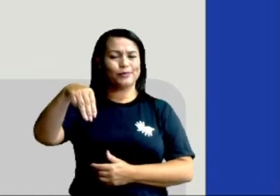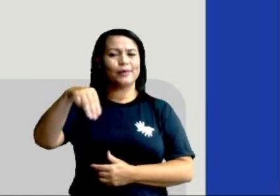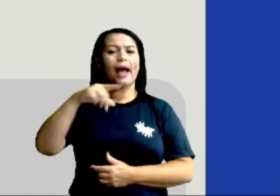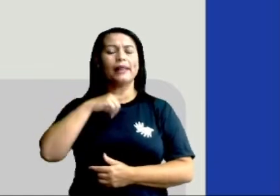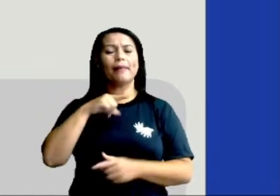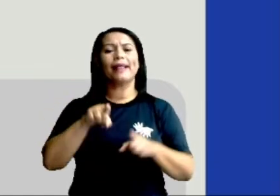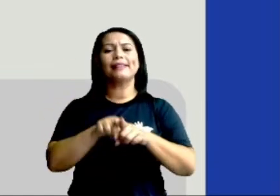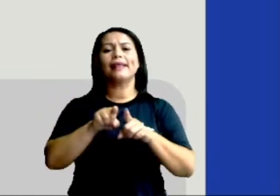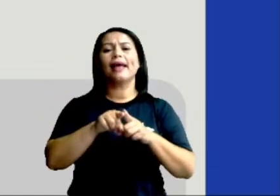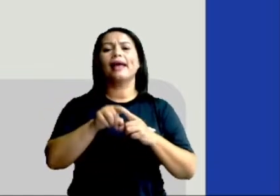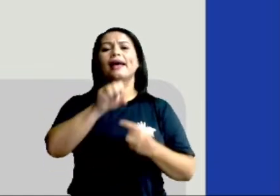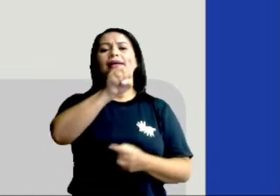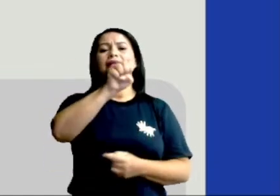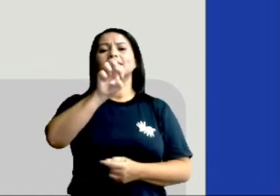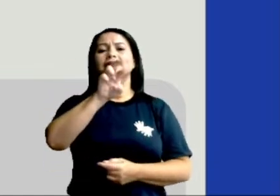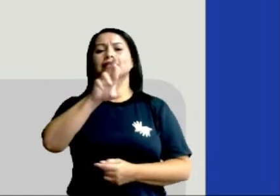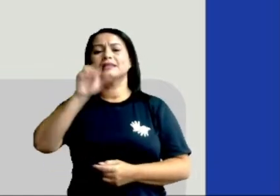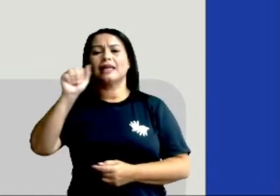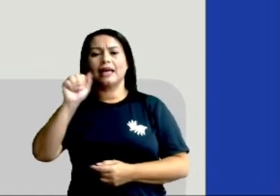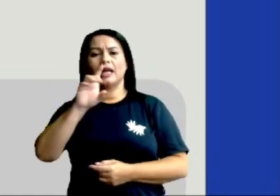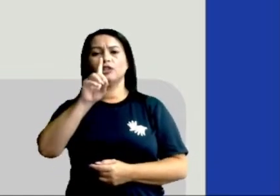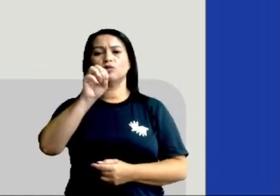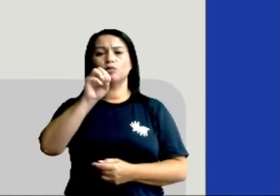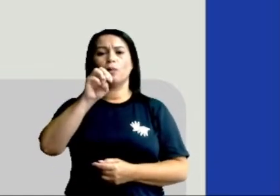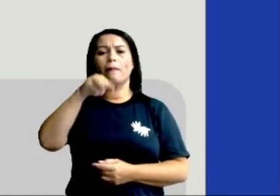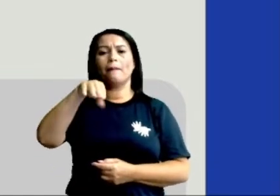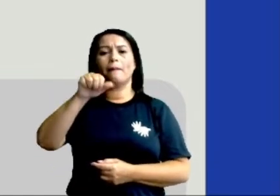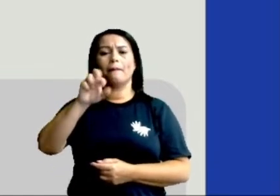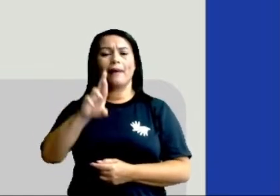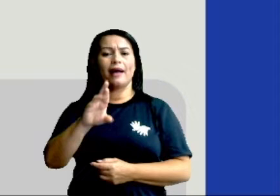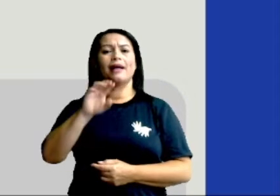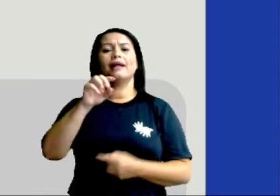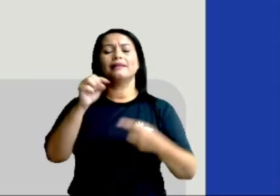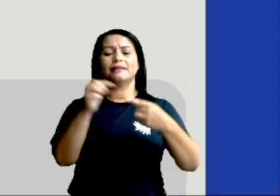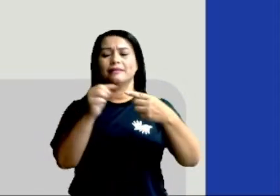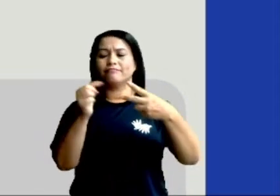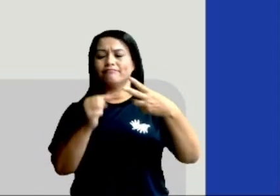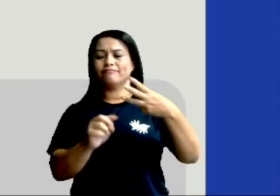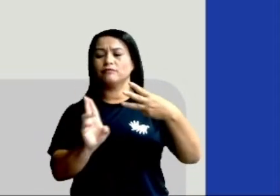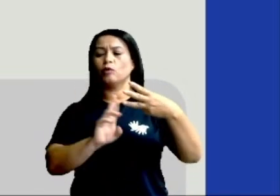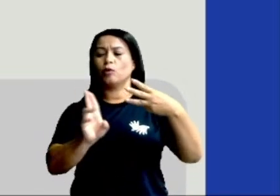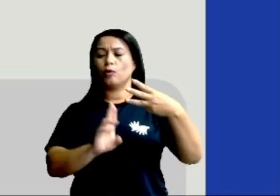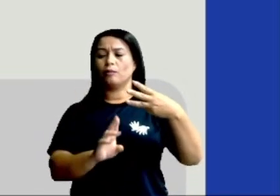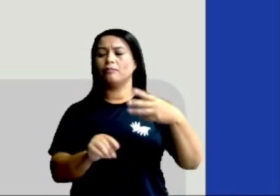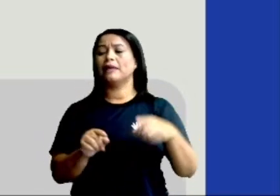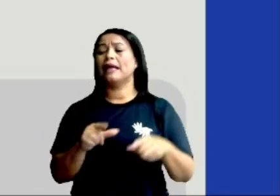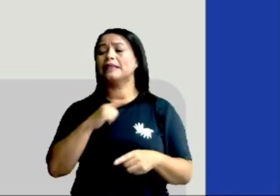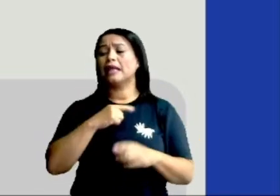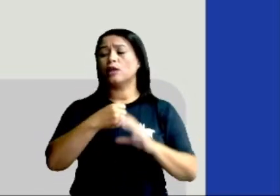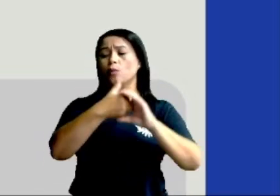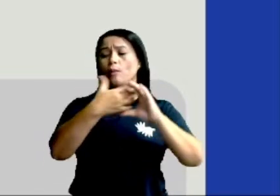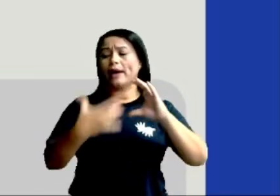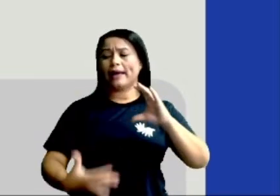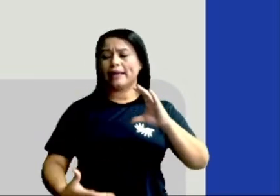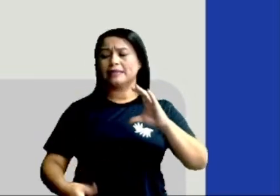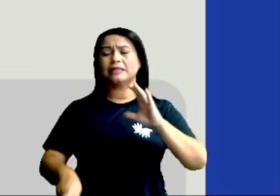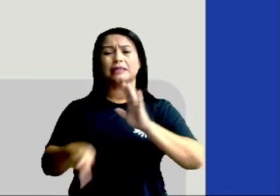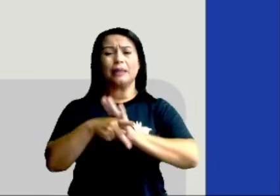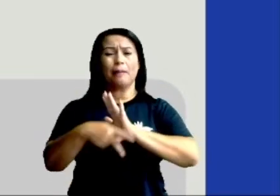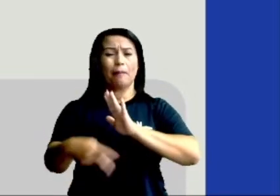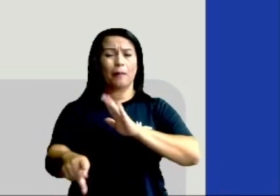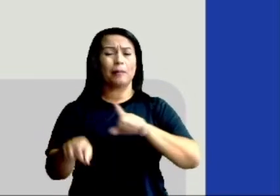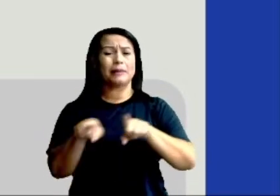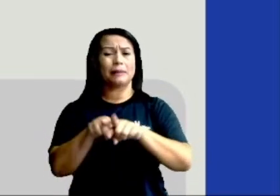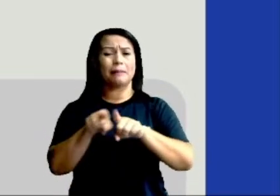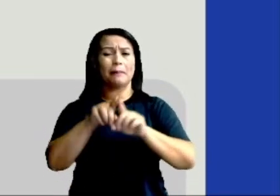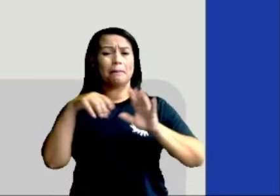Destaca-se as serras do Mar, da Mantiqueira e do Espinhaço. Uma característica marcante de